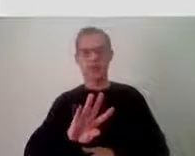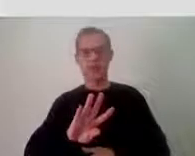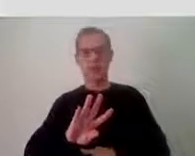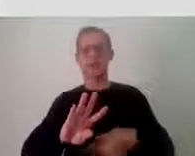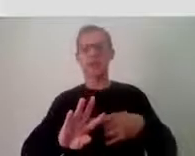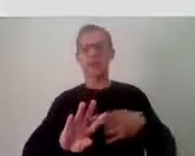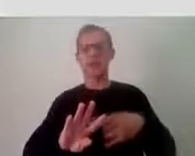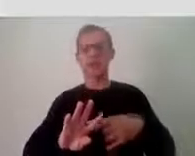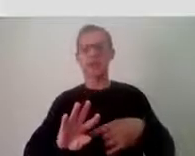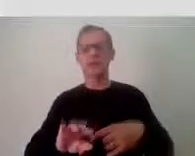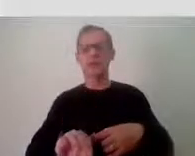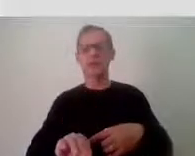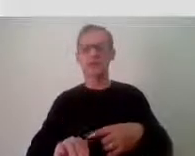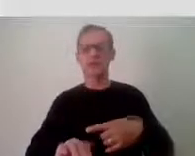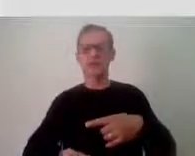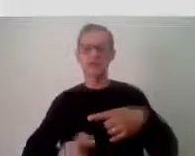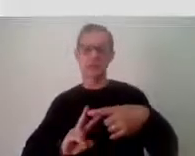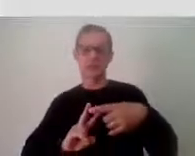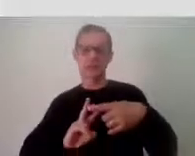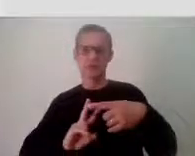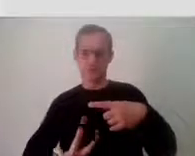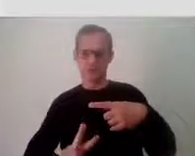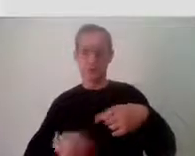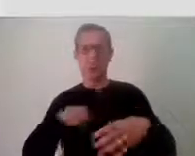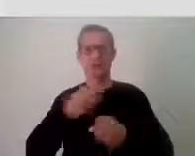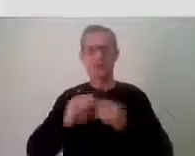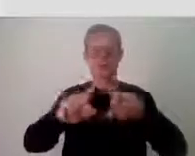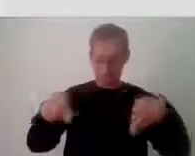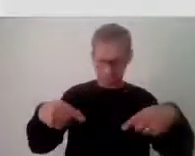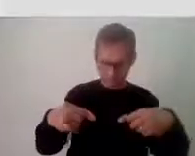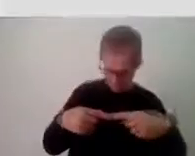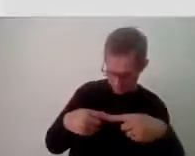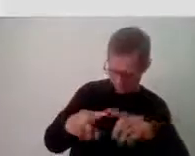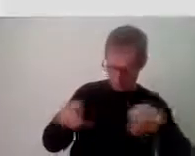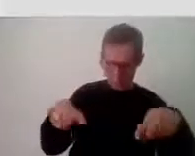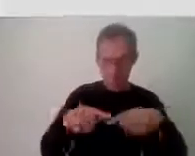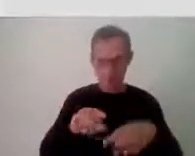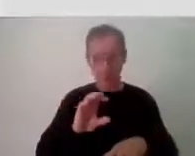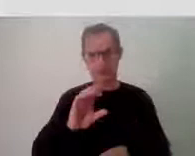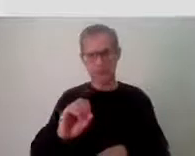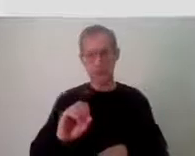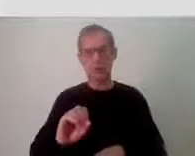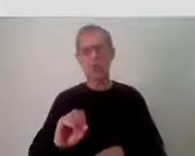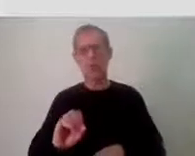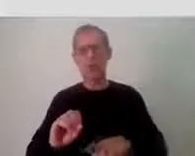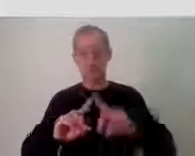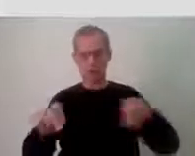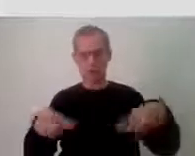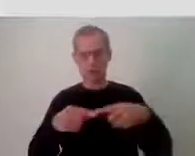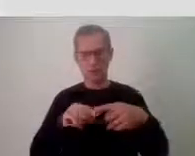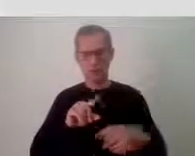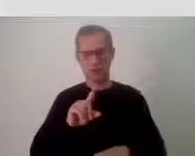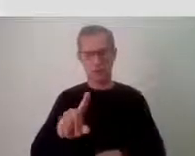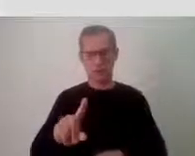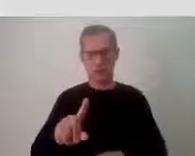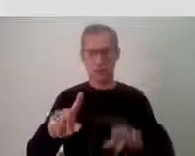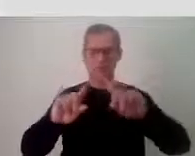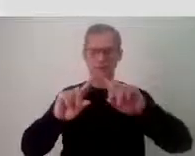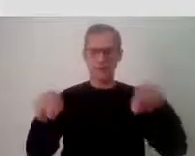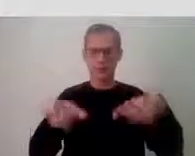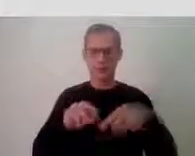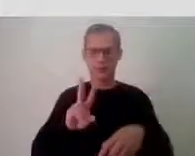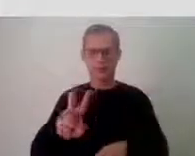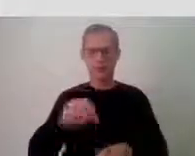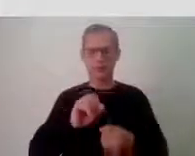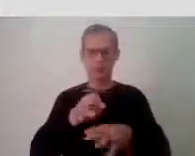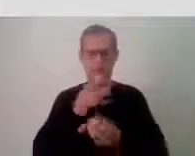fiz aí a soma de cada um desses retângulos, ó. Aqui tem um retângulo 0, né? 1, 2. A gente